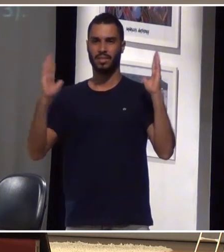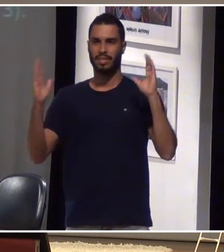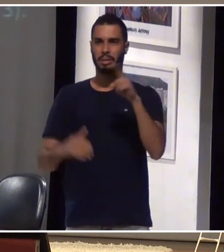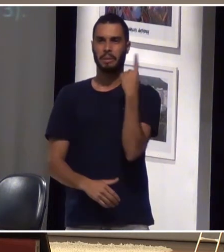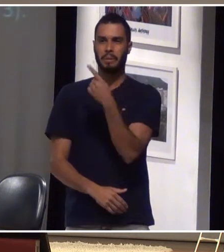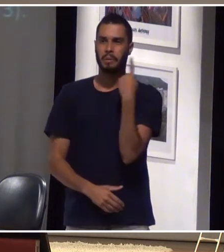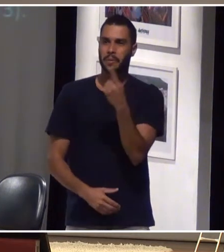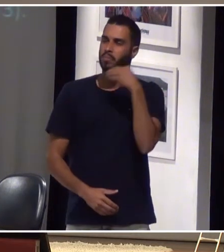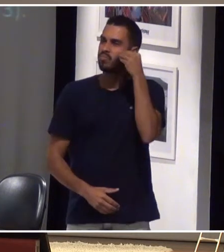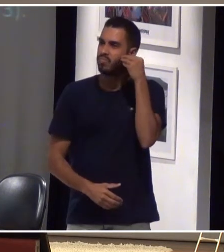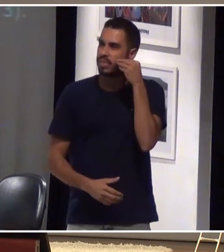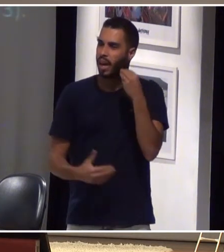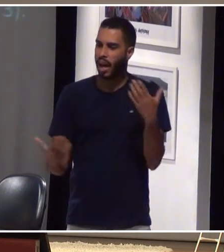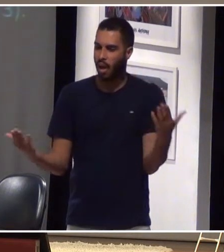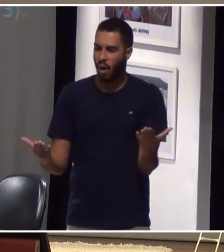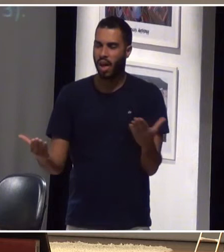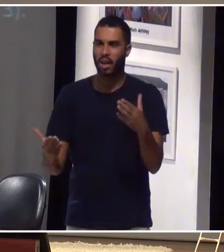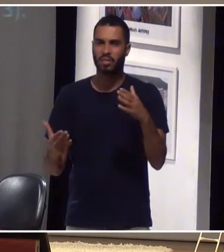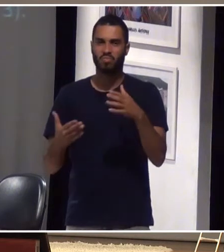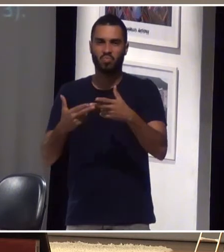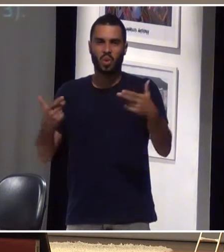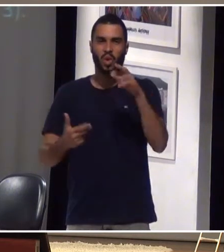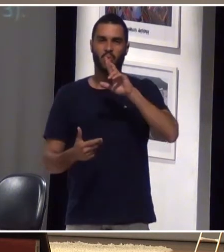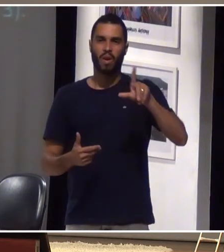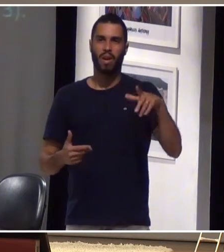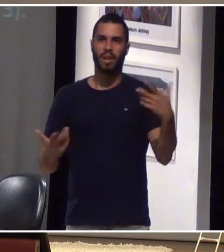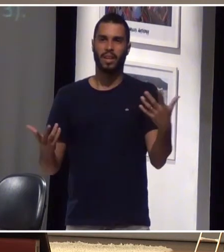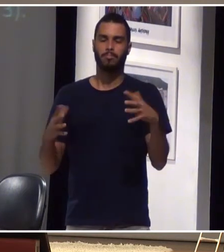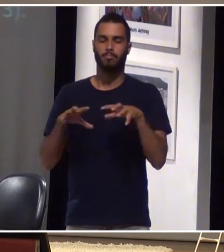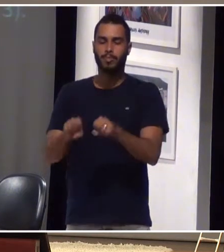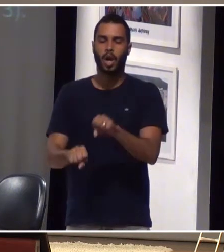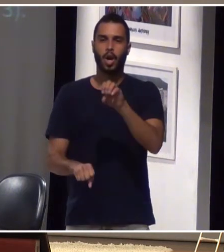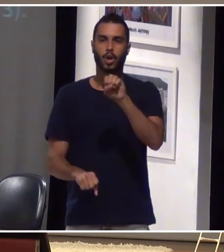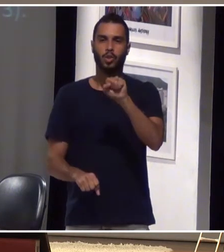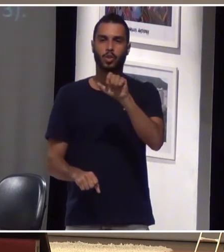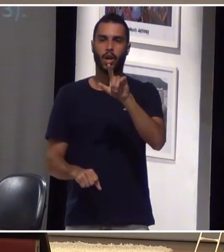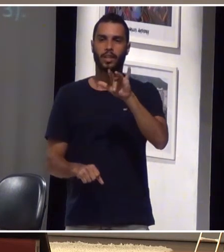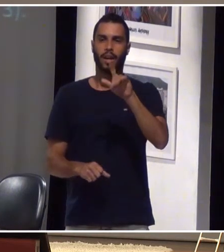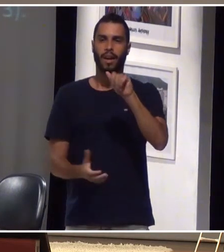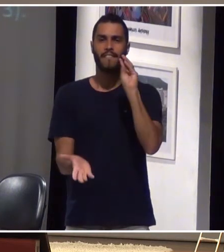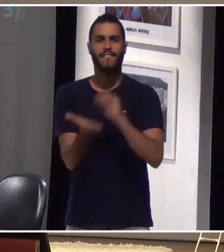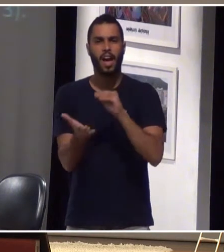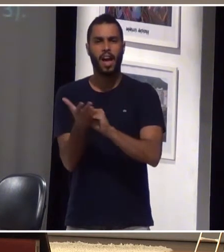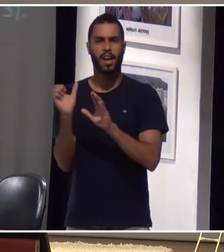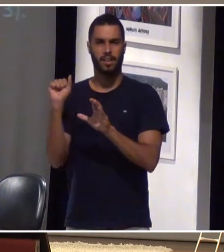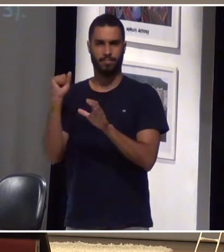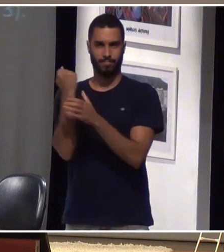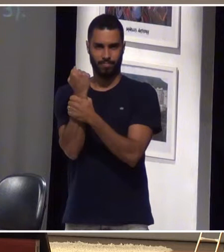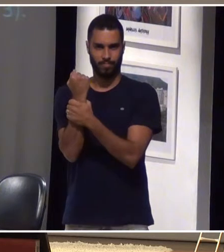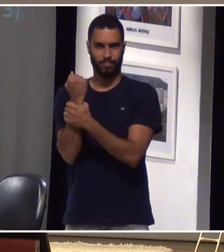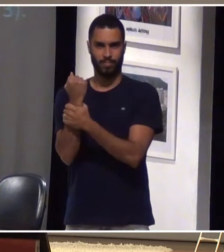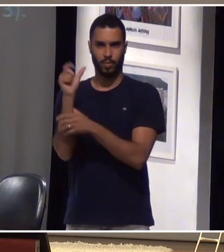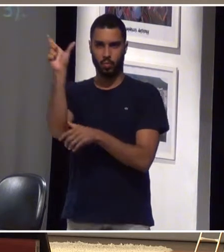as coisas não são mais sólidas, não são mais possíveis de oferecer segurança. Então, ele trabalha com